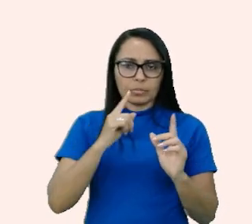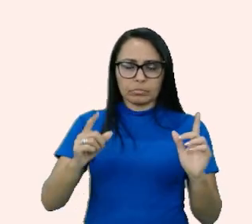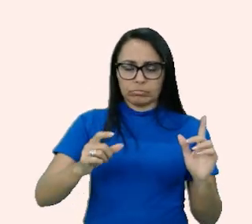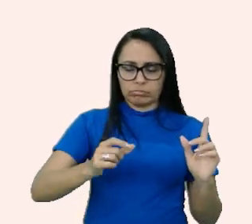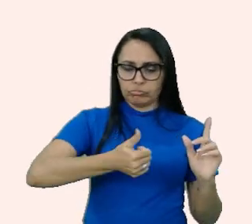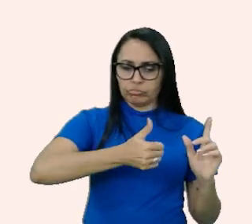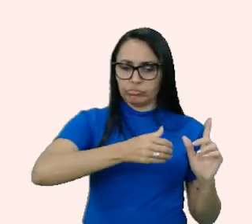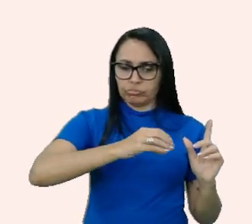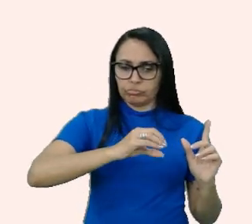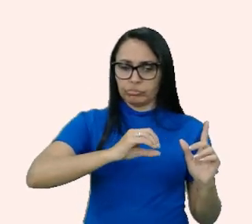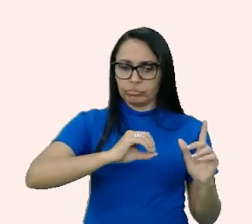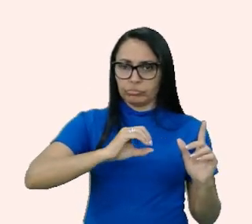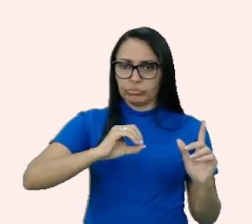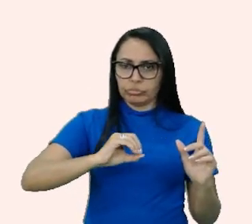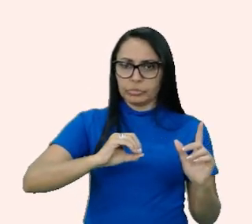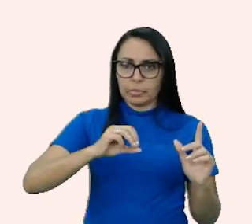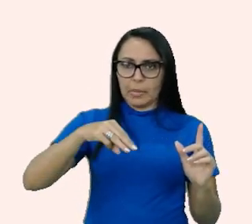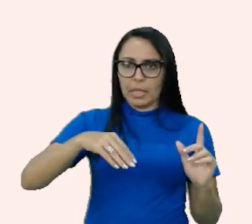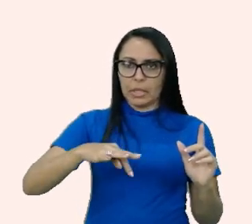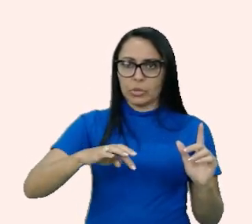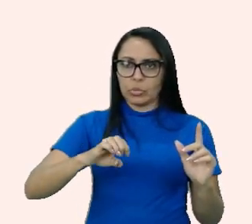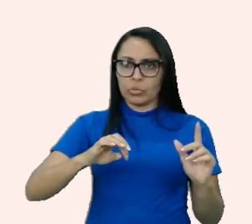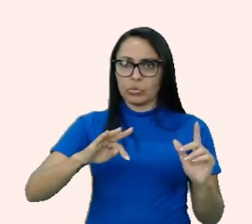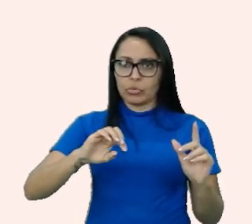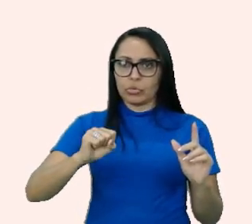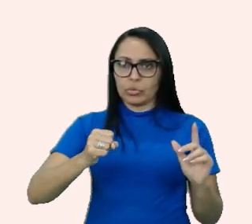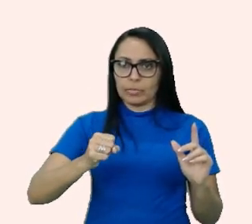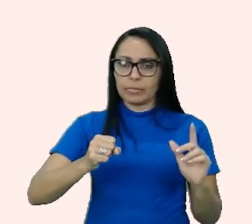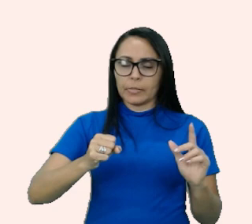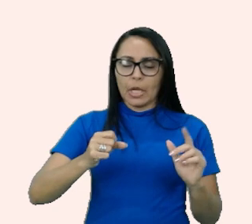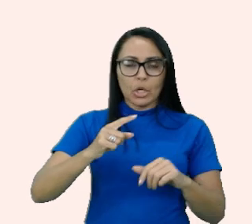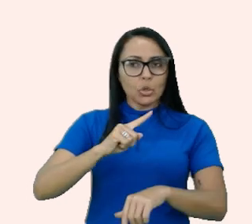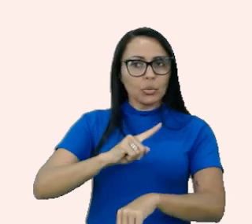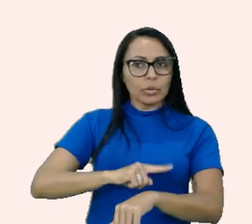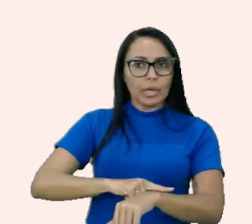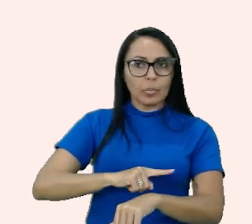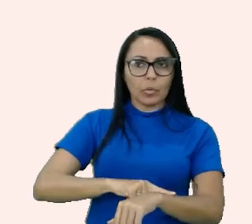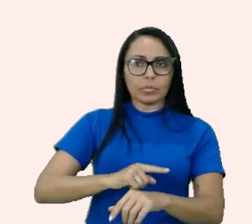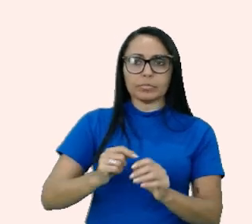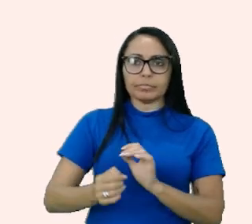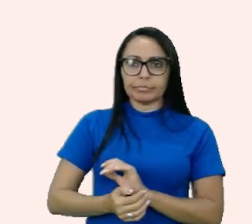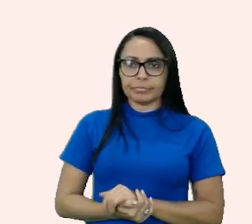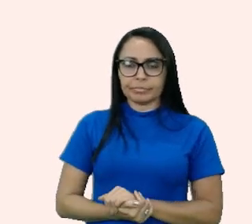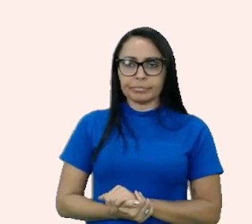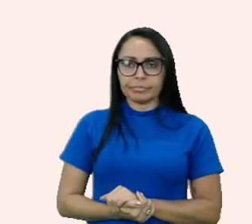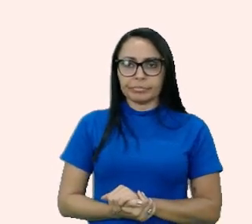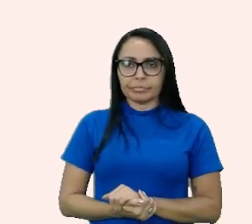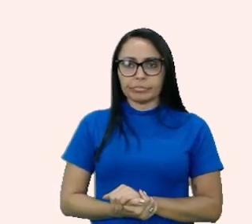100 metros e um tempo de